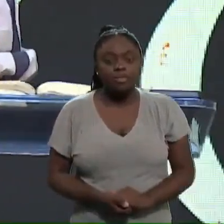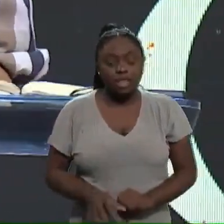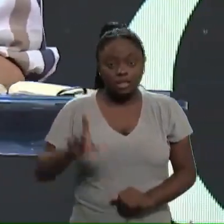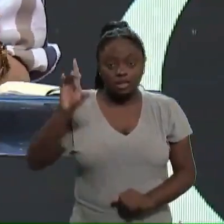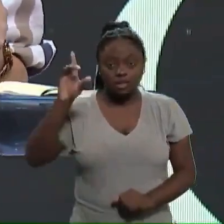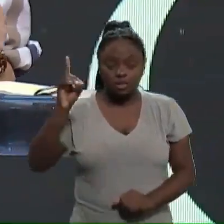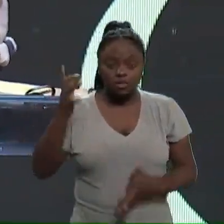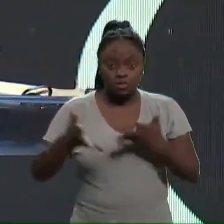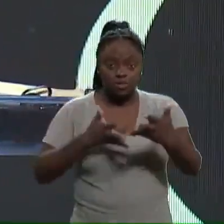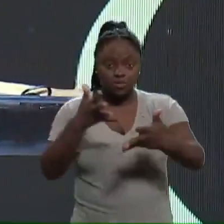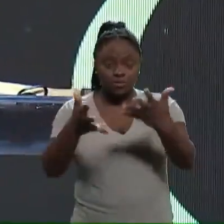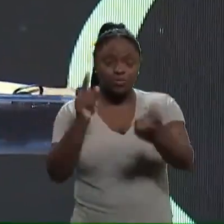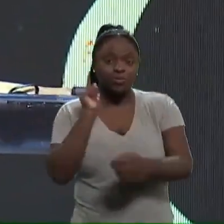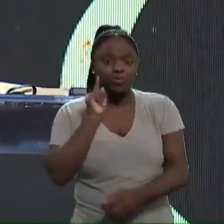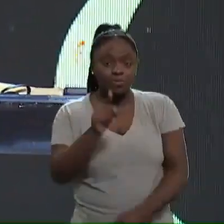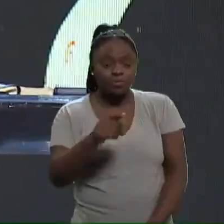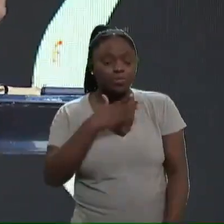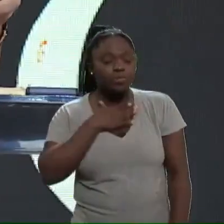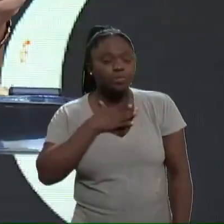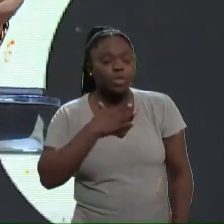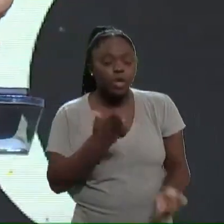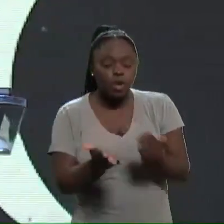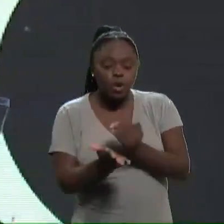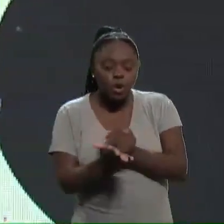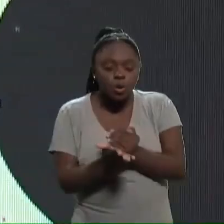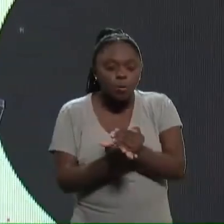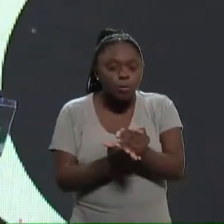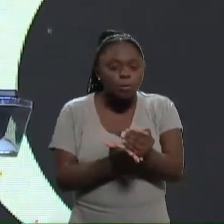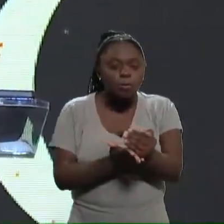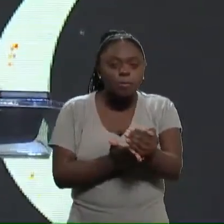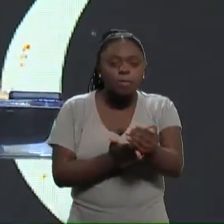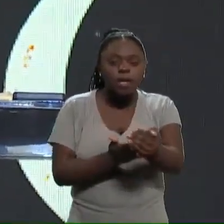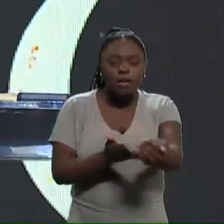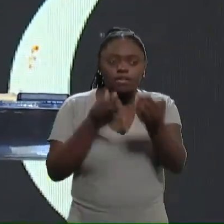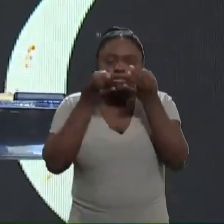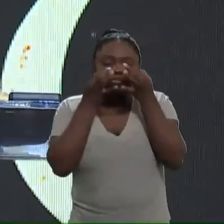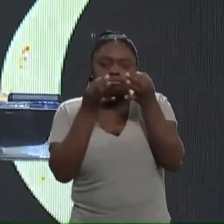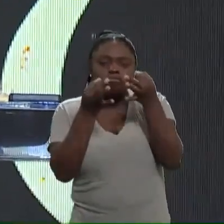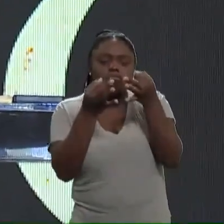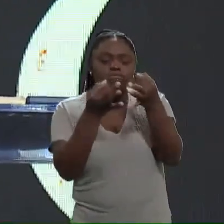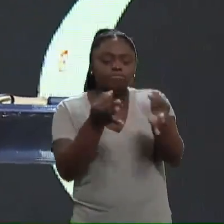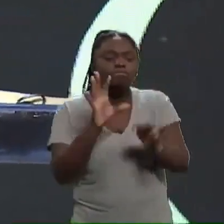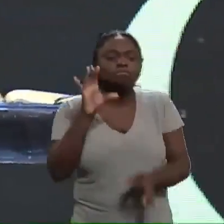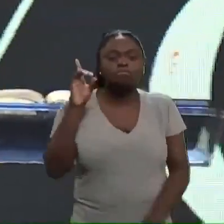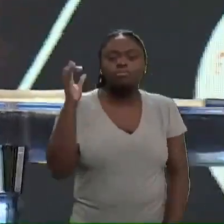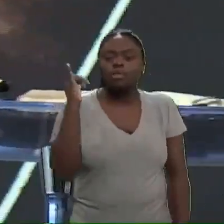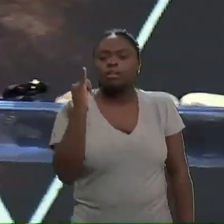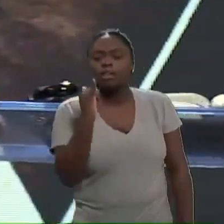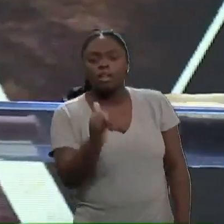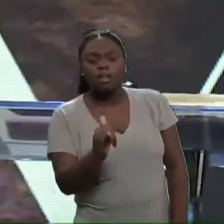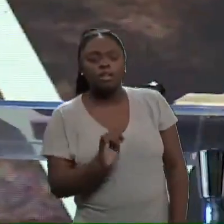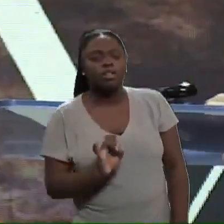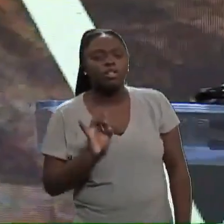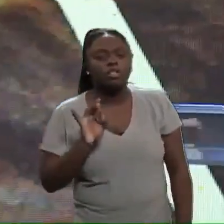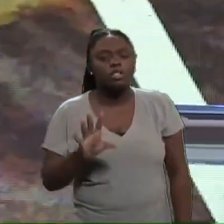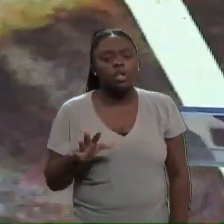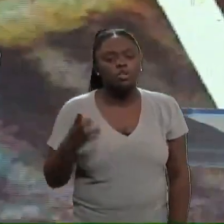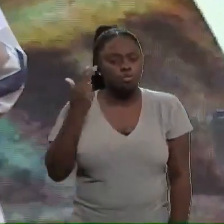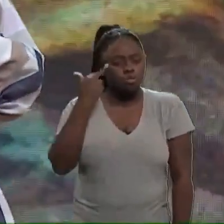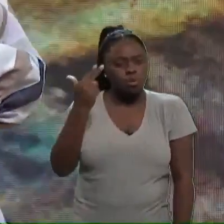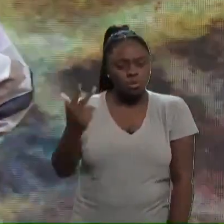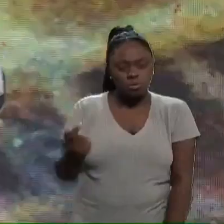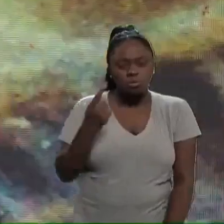Deus está dizendo para você e para mim: comece a aguçar os seus sentidos. E Deus não está falando para aguçar os nossos sentidos